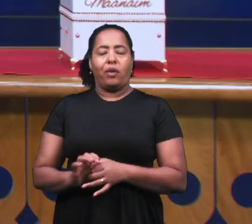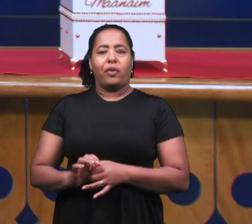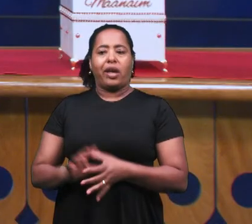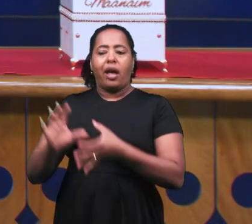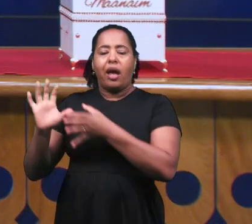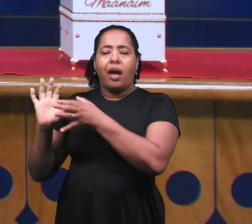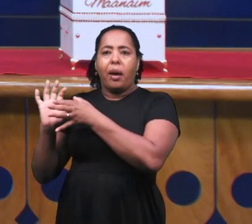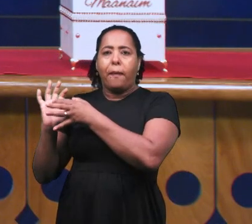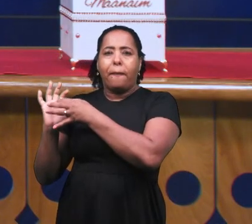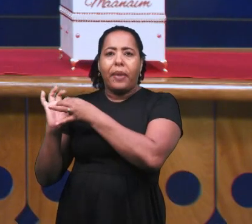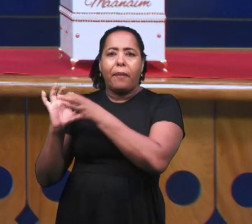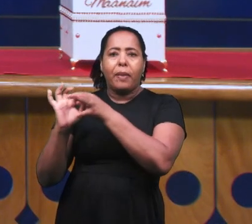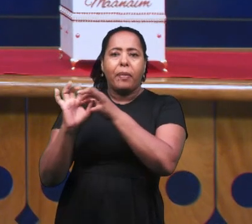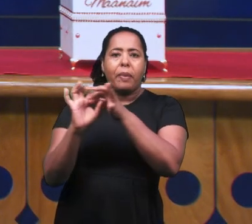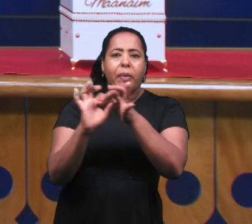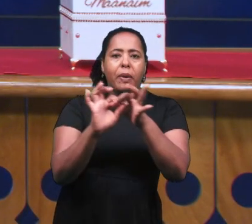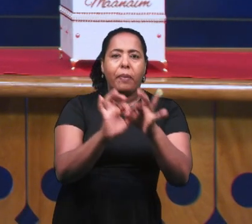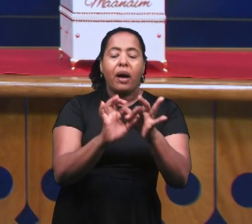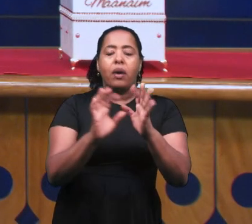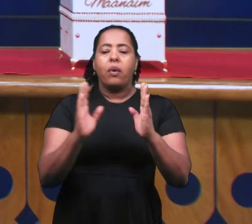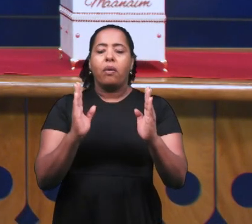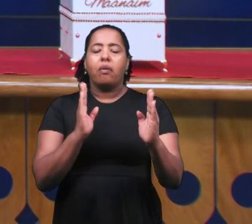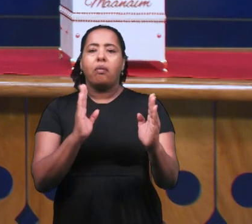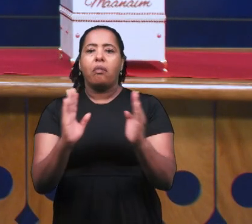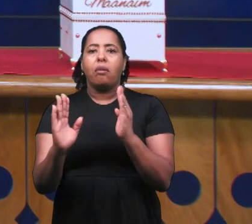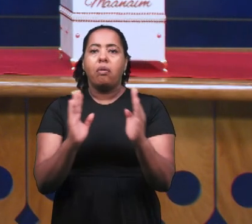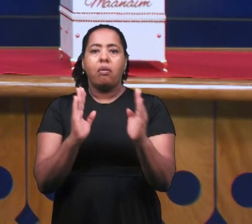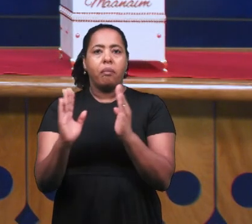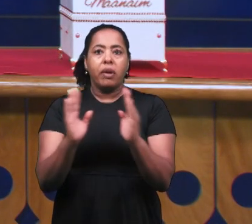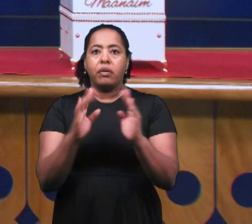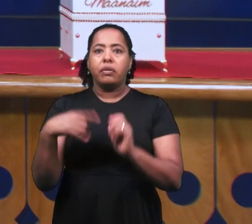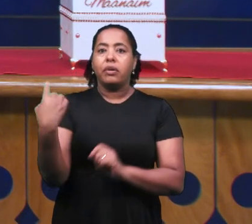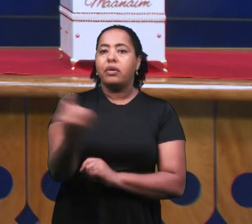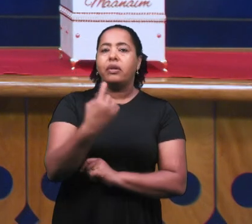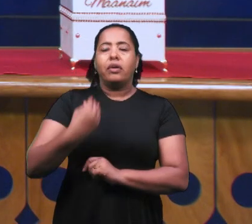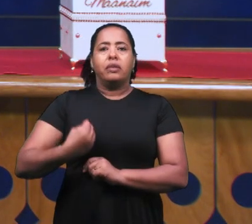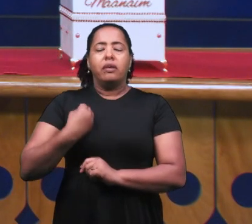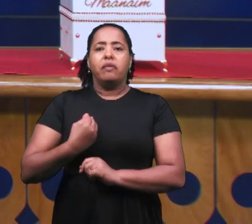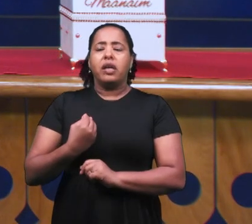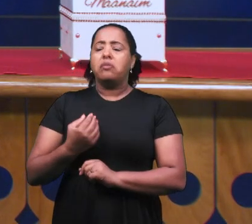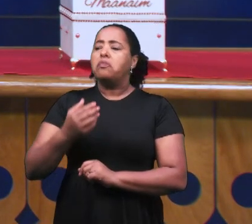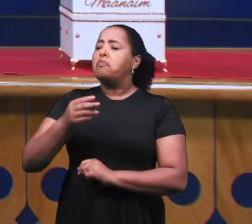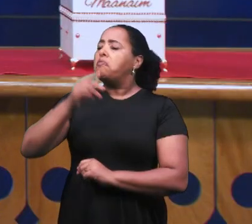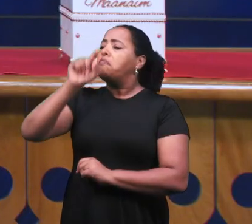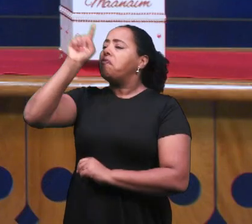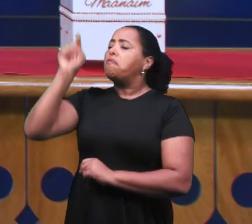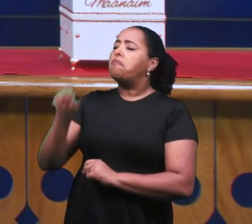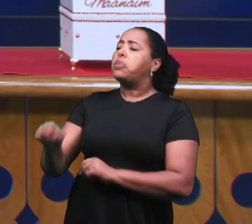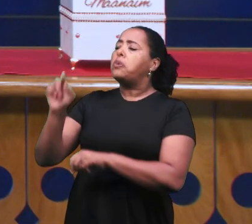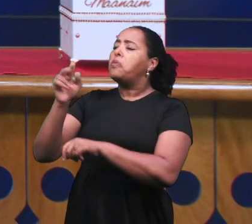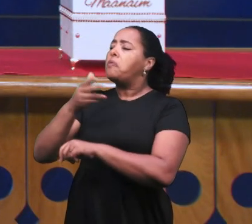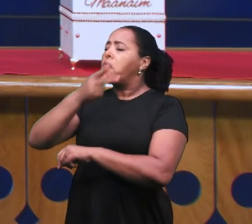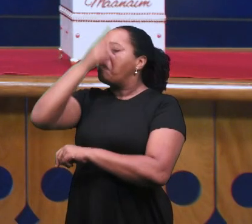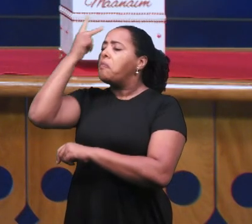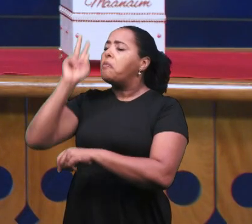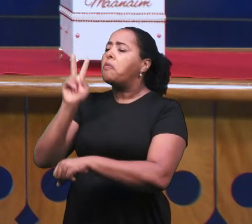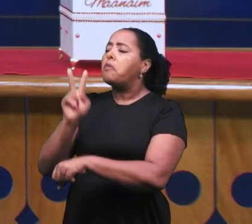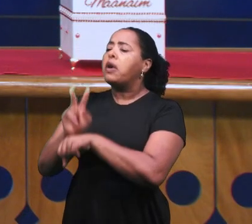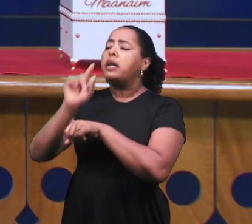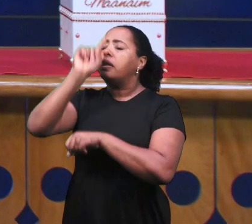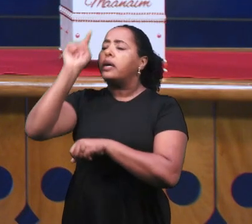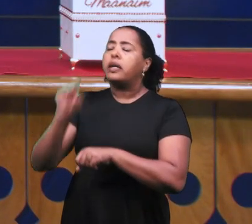no momento que nós estamos vivendo. Então, quem são os guardas? Aí você me pergunta. Lindo o livro de